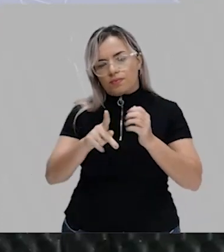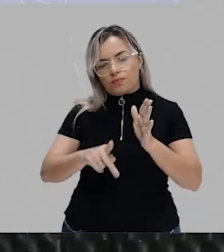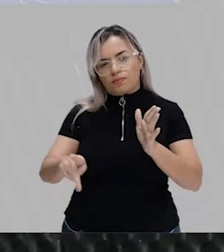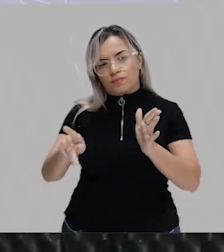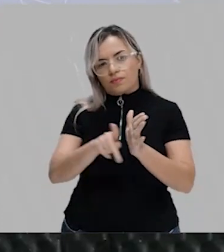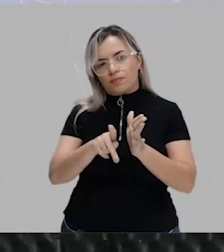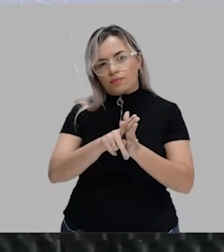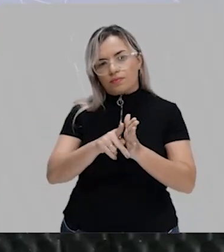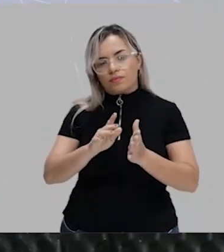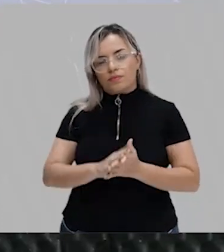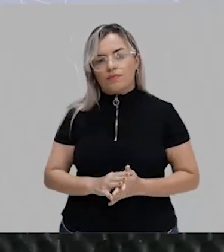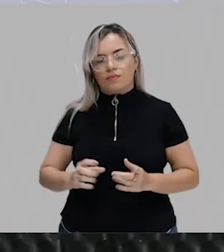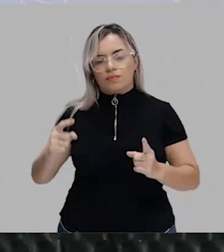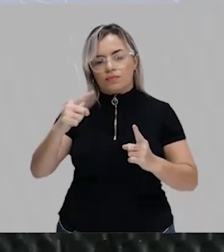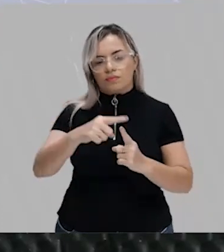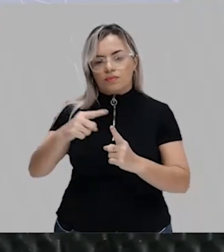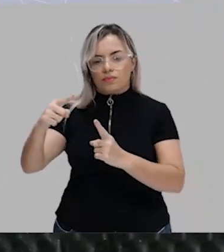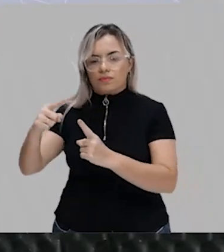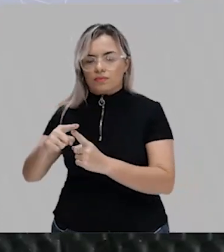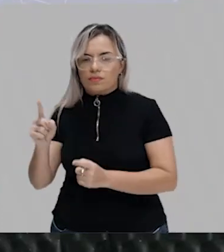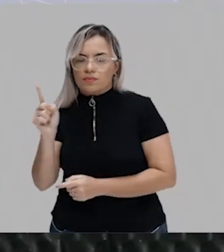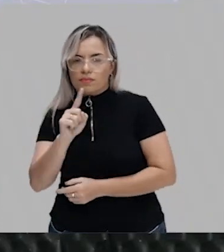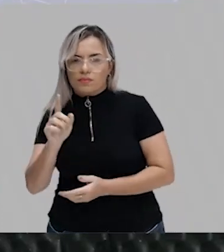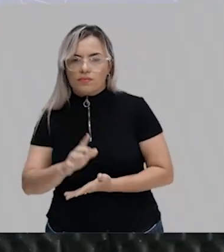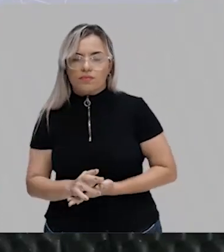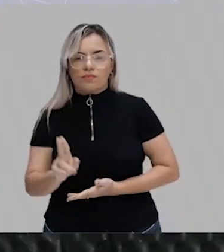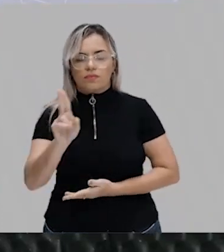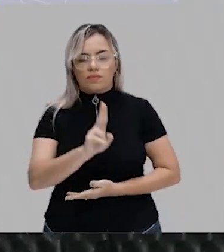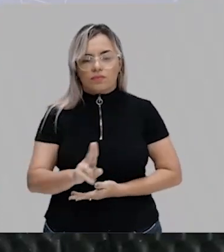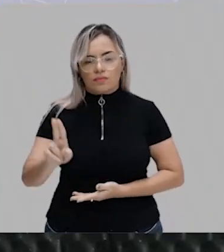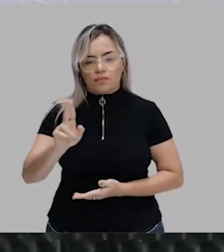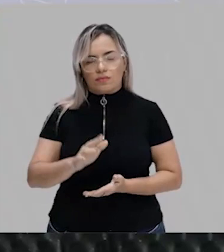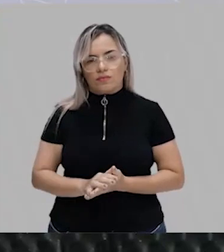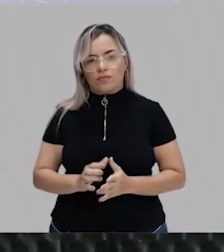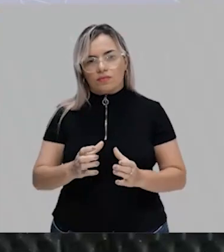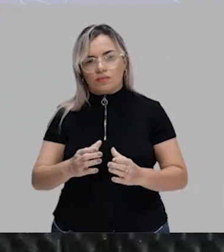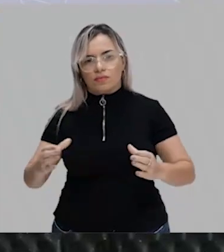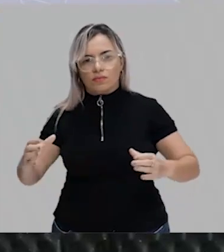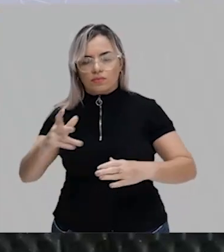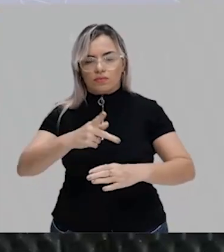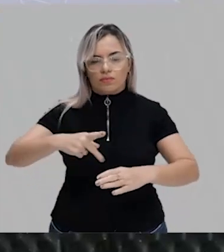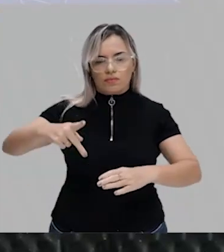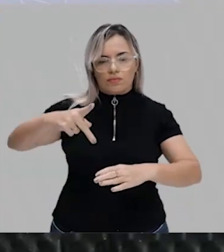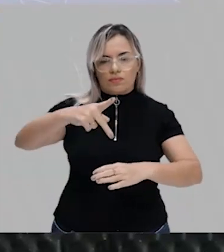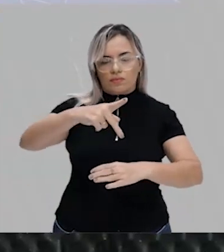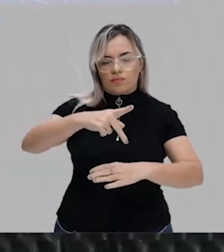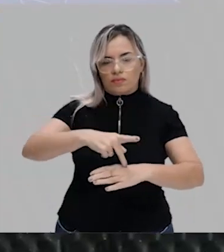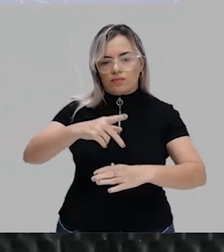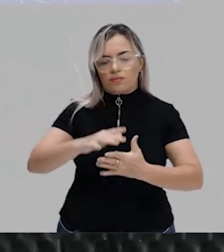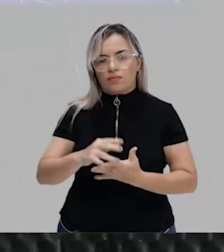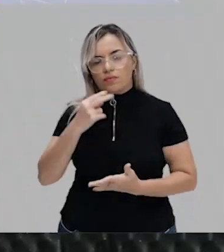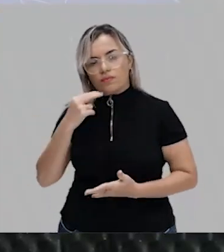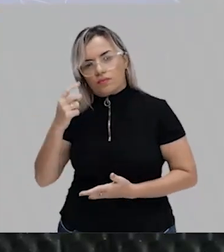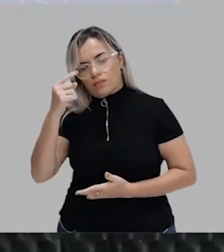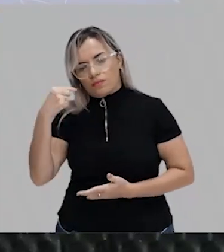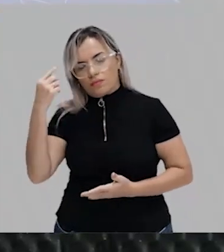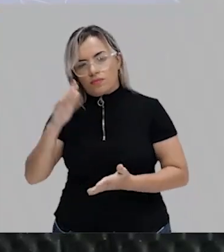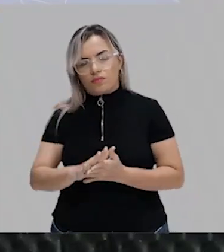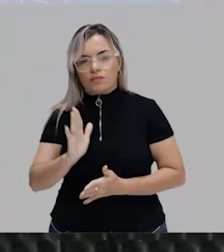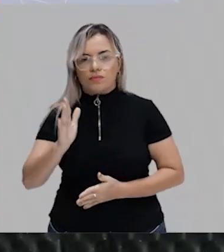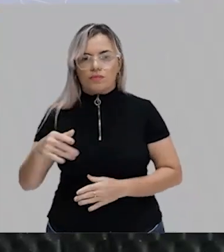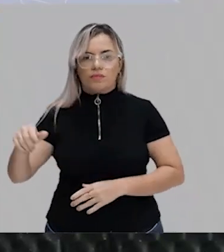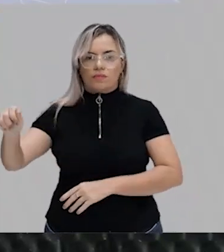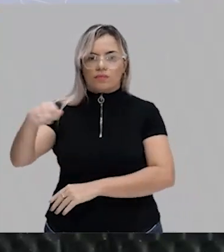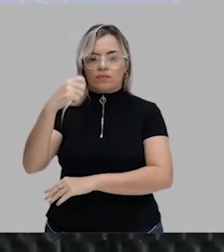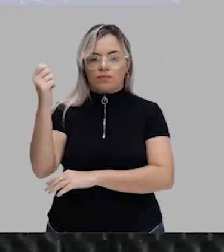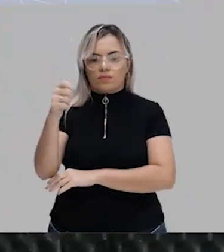pronome. O vos, ele não é muito utilizado na maioria dos países, que são hispanohablantes. Porém, na Argentina, ele